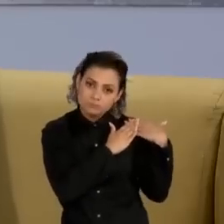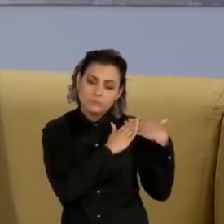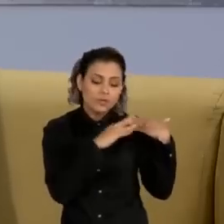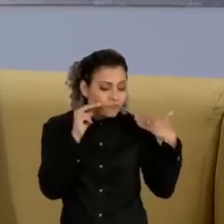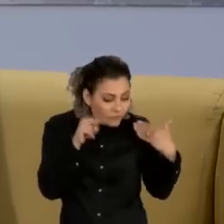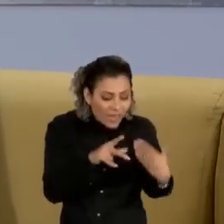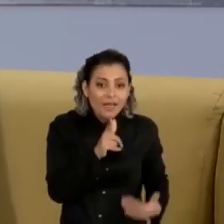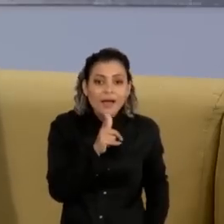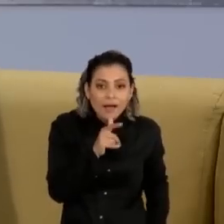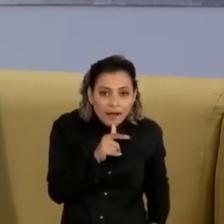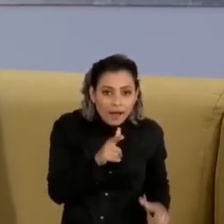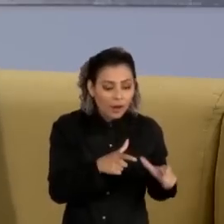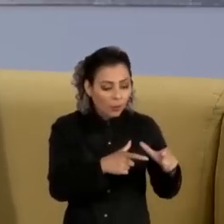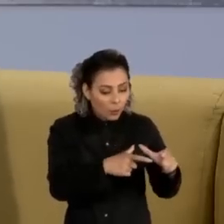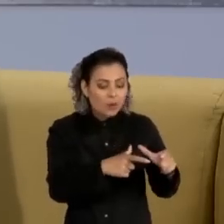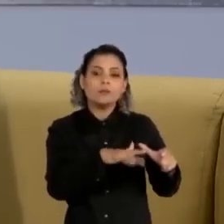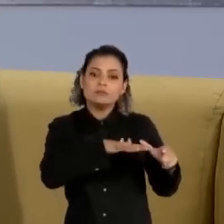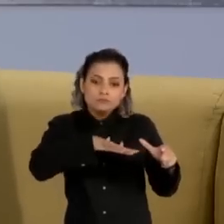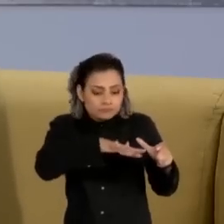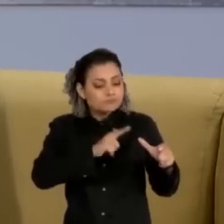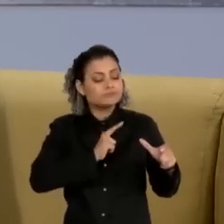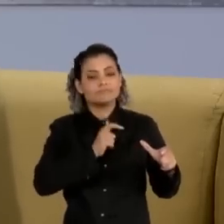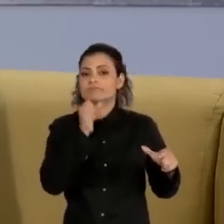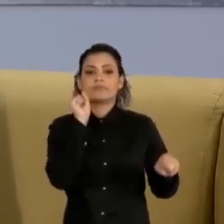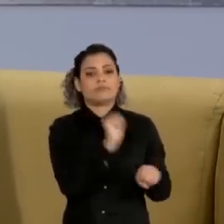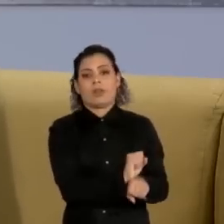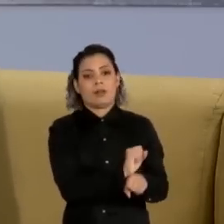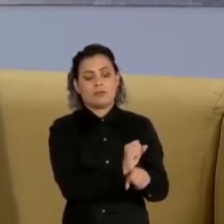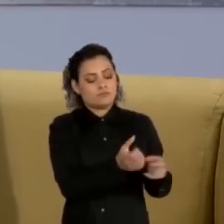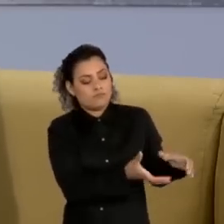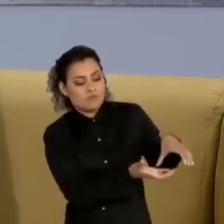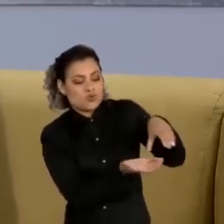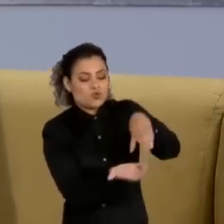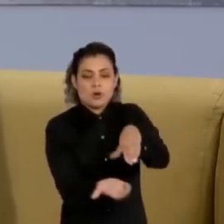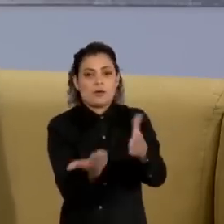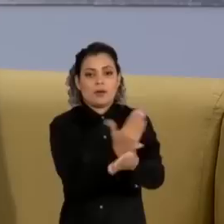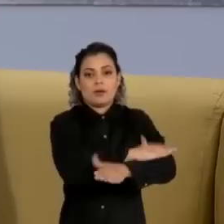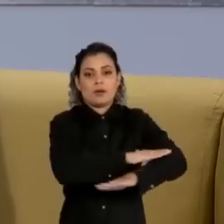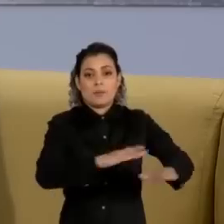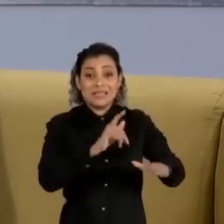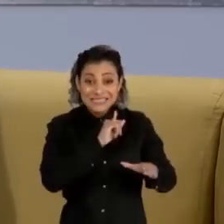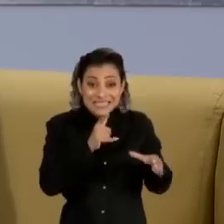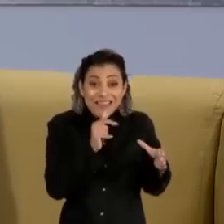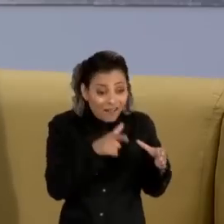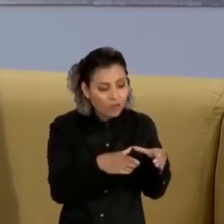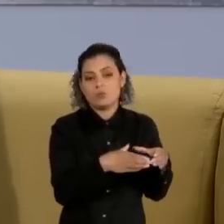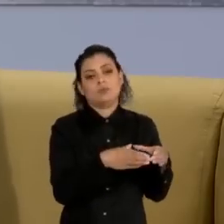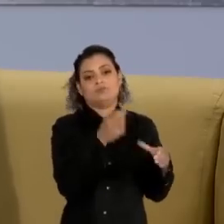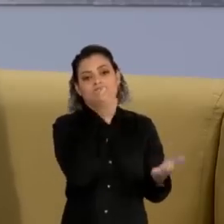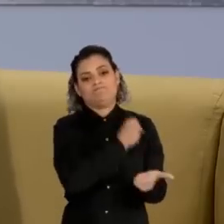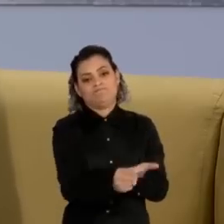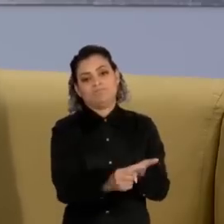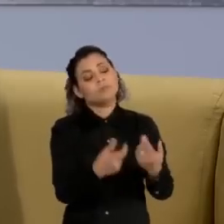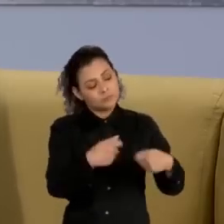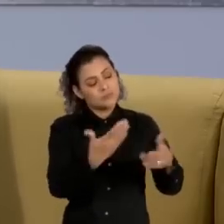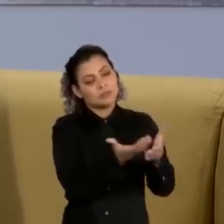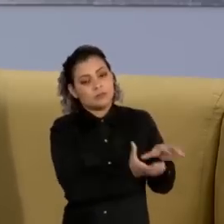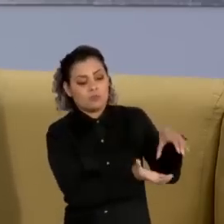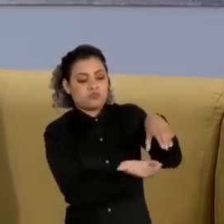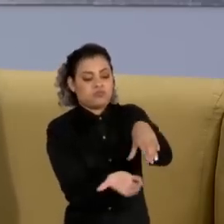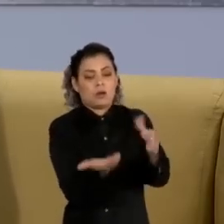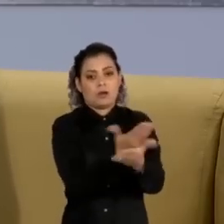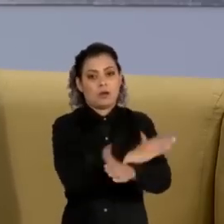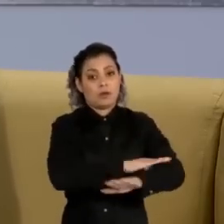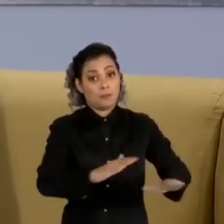os focos de crescimento do mosquito, ou seja, onde houver água parada. Agora, existe